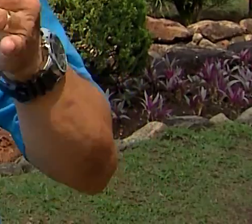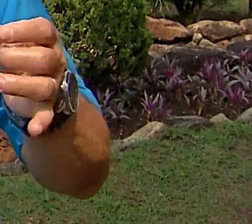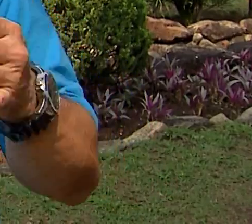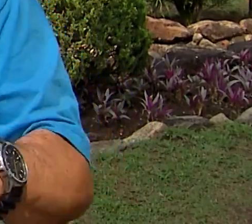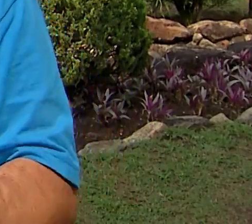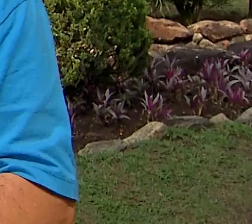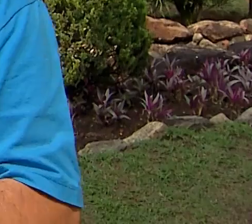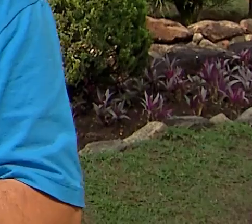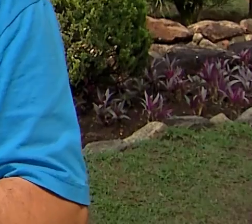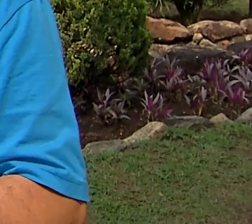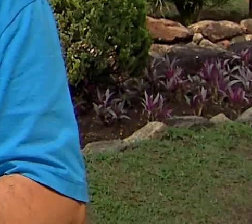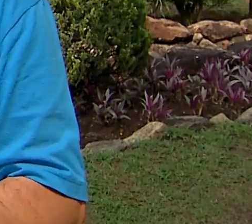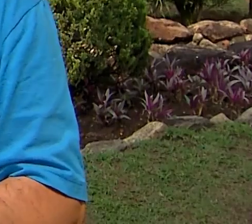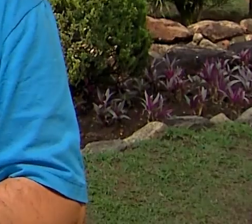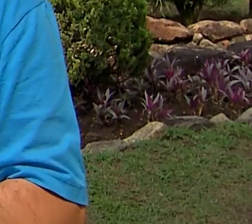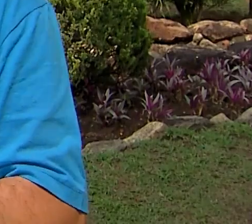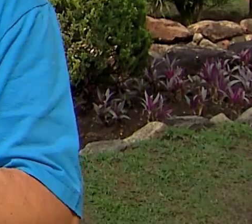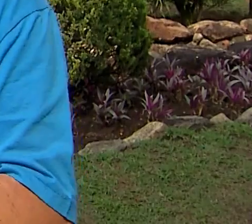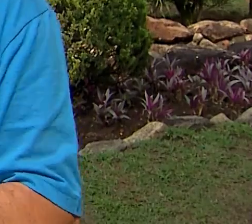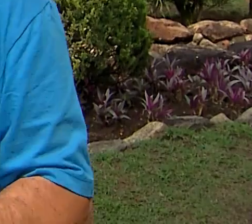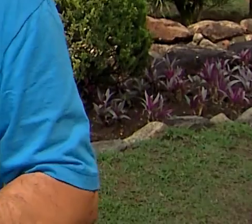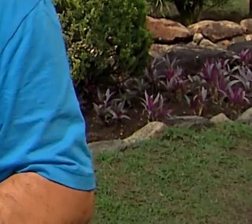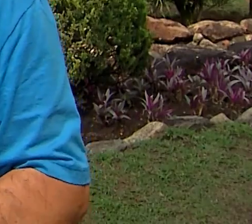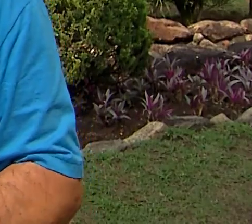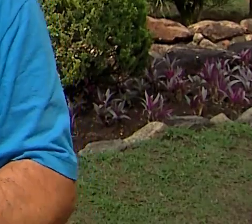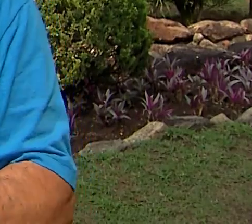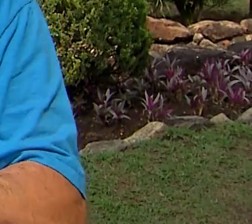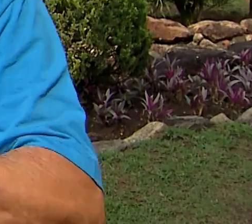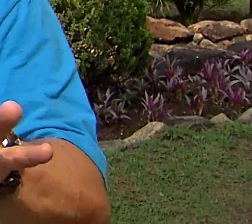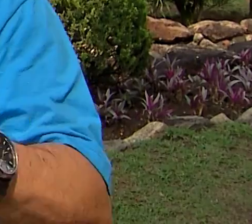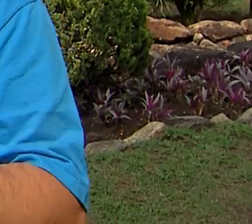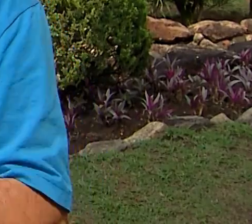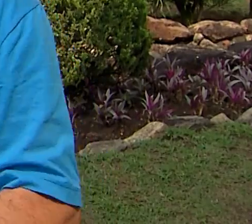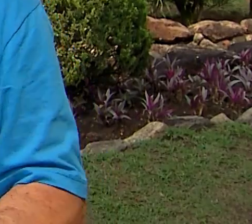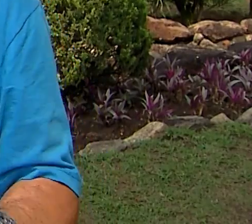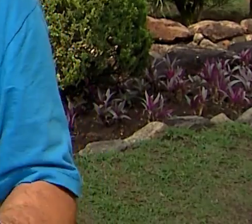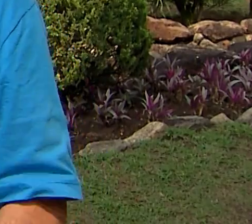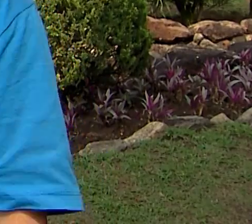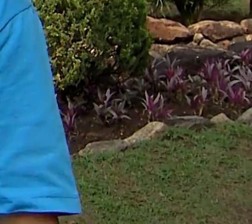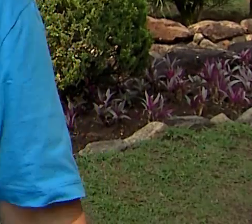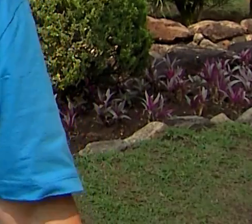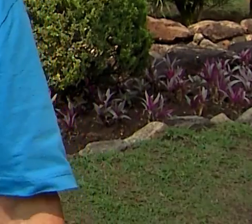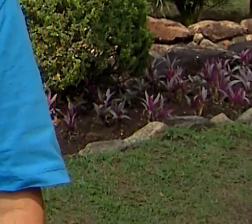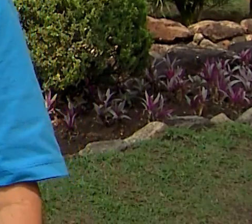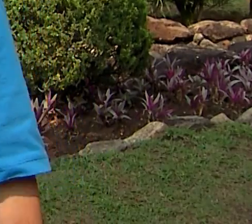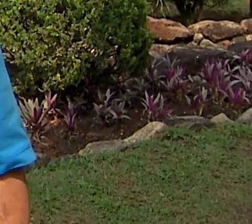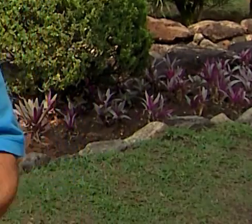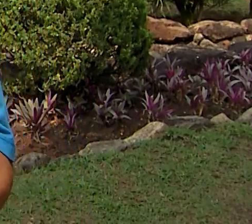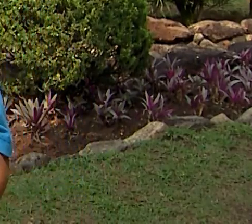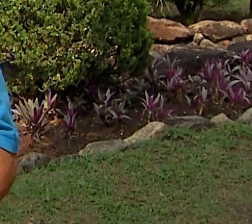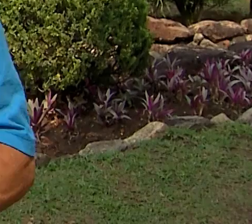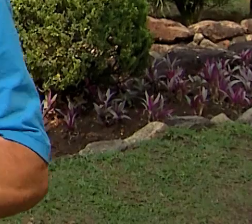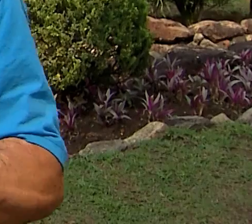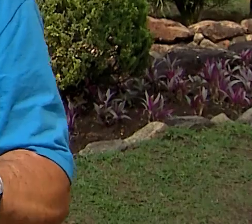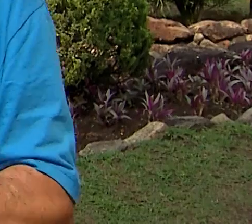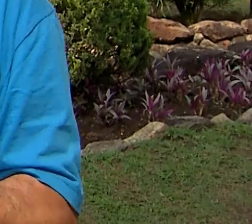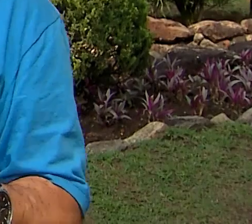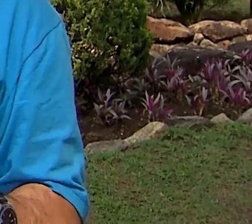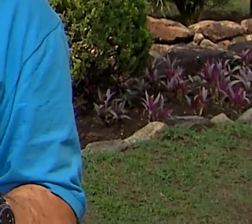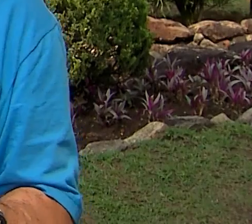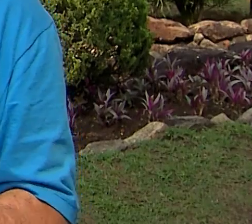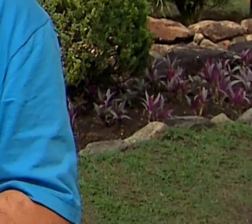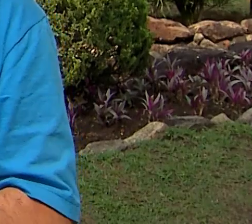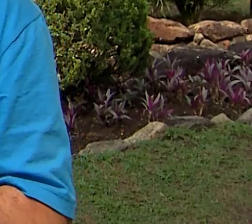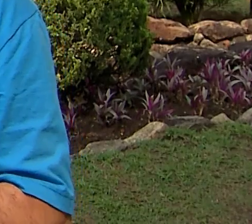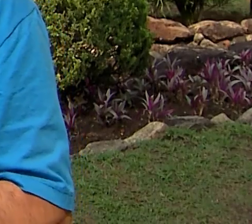era a produção do trabalho, qual que era o nome, qual que era a carne em relação ao que eu